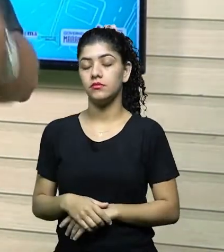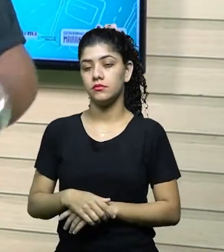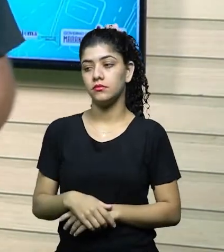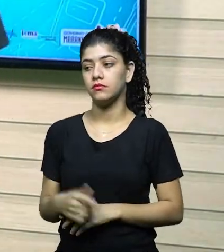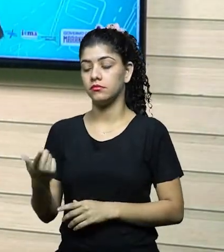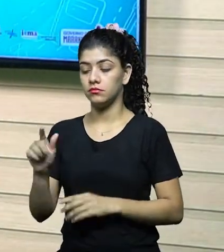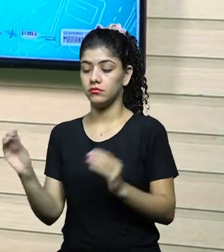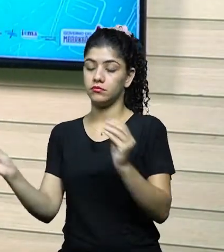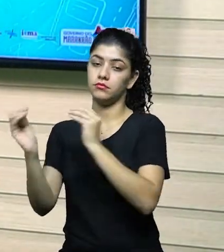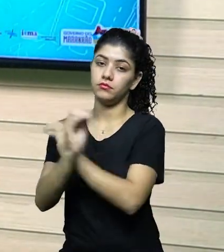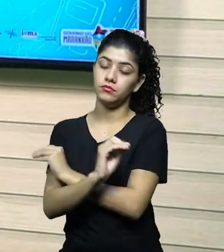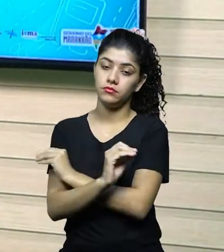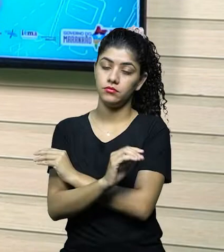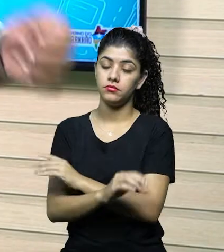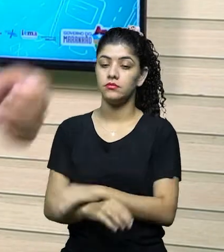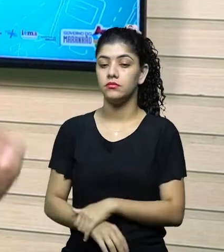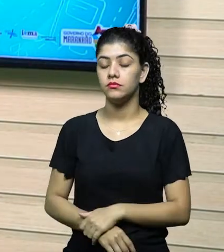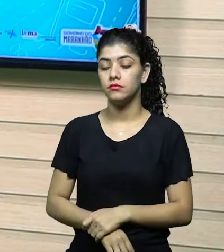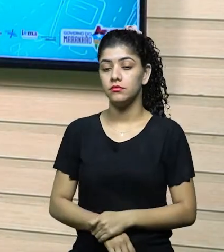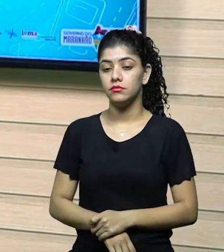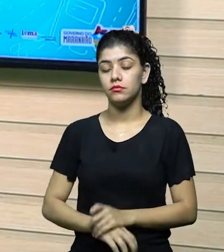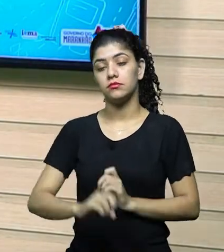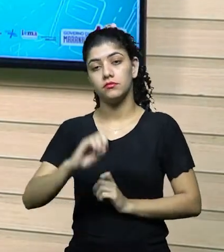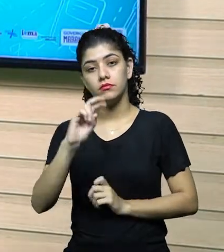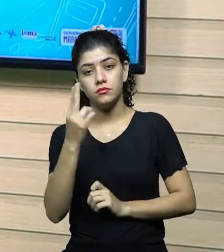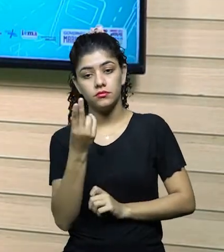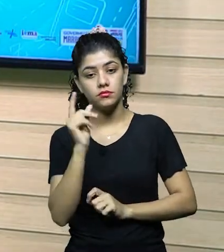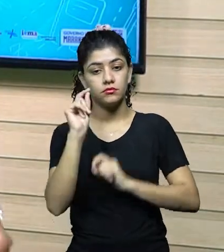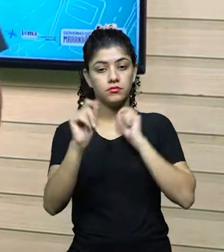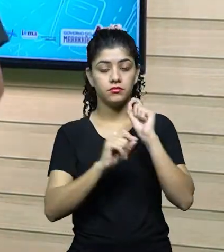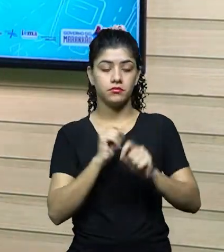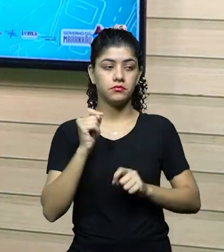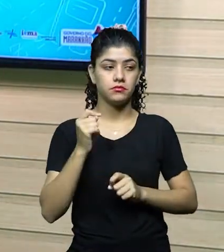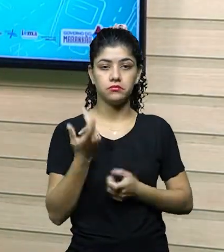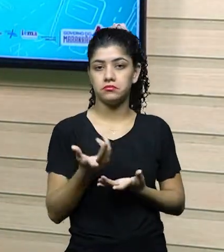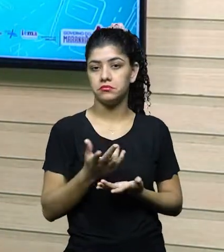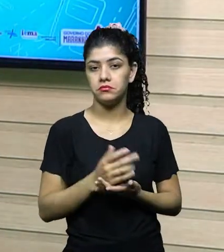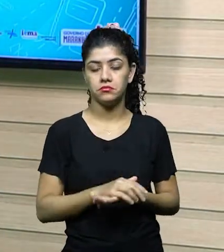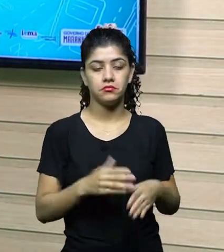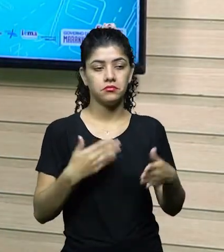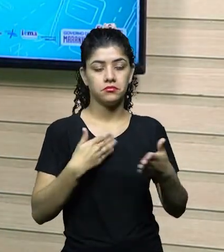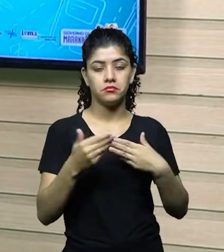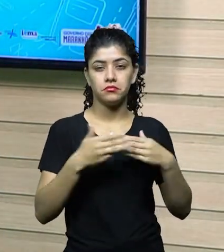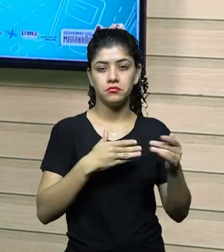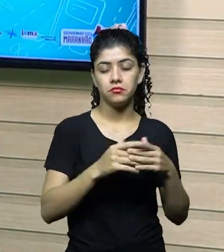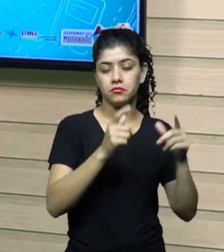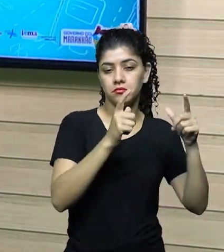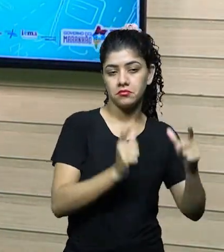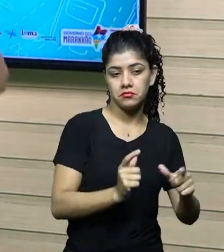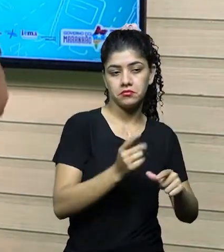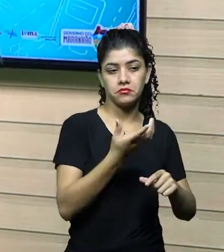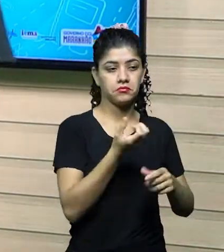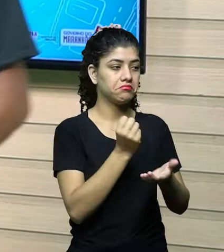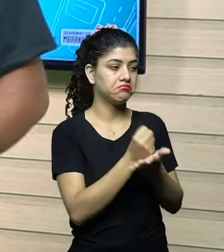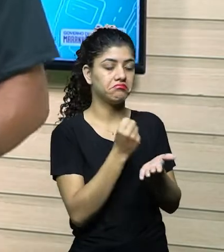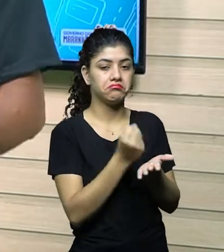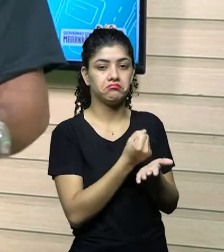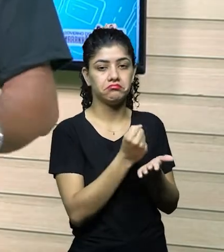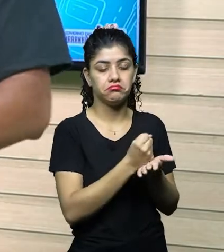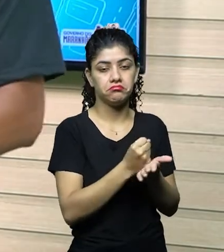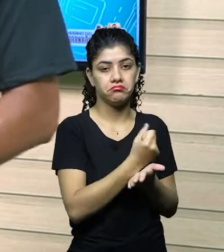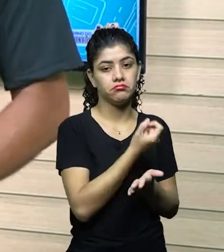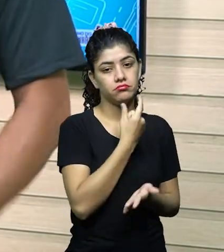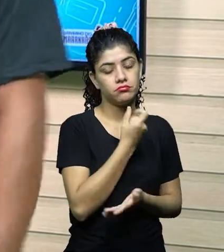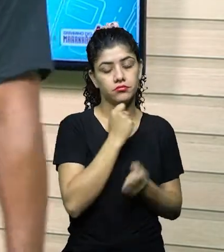e faz a transferência na boca do caixa. Ou você pode ir no caixa eletrônico e lá fazer a transferência